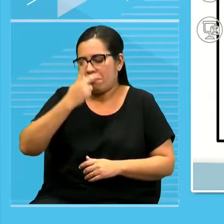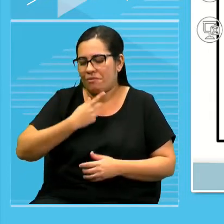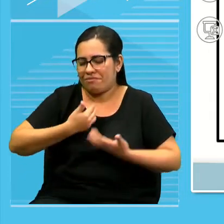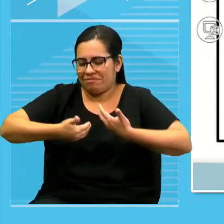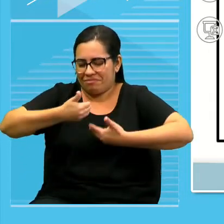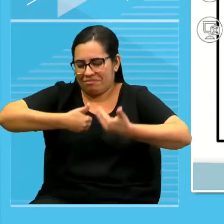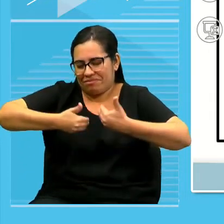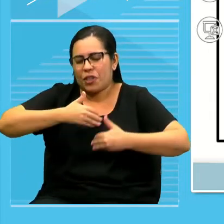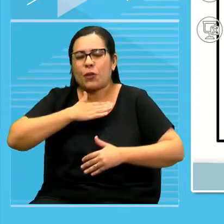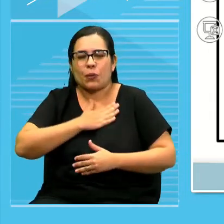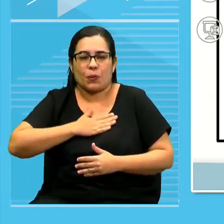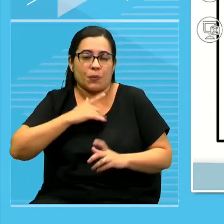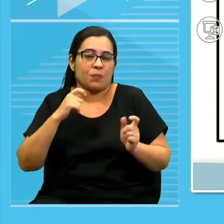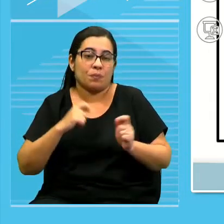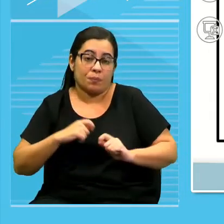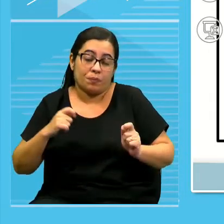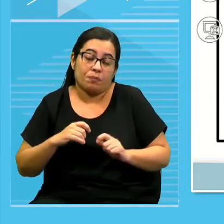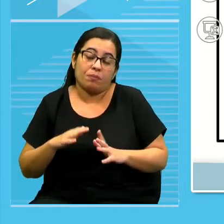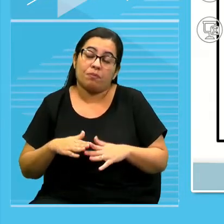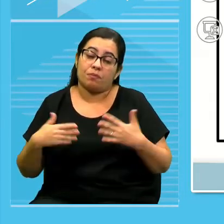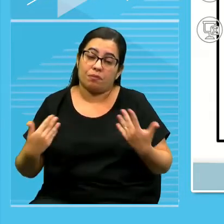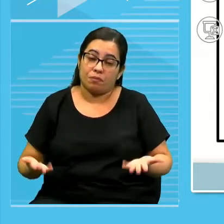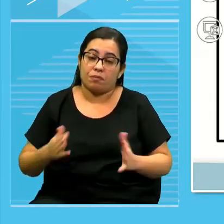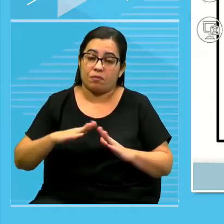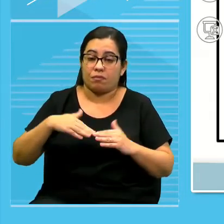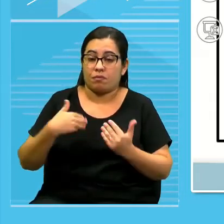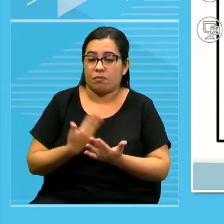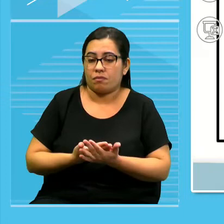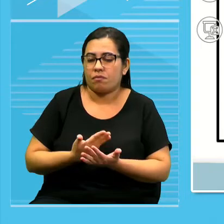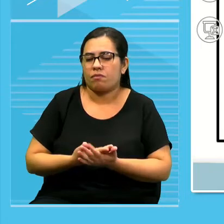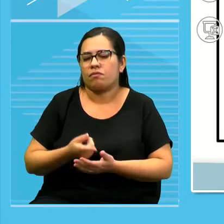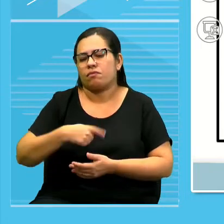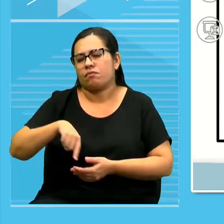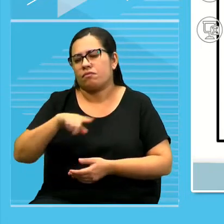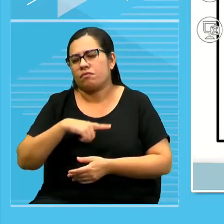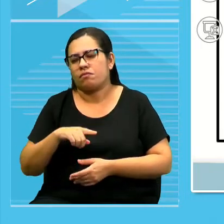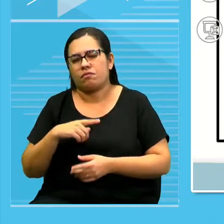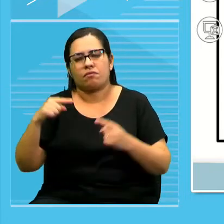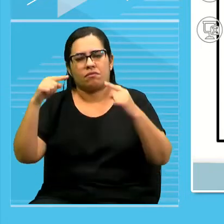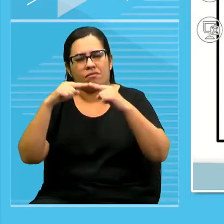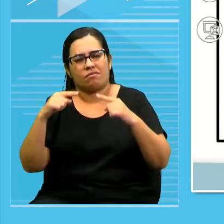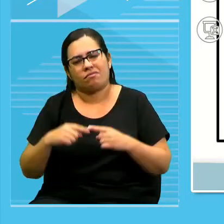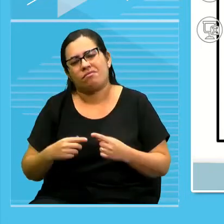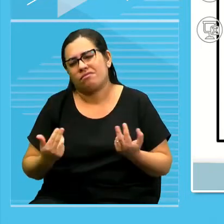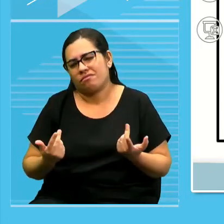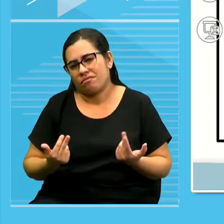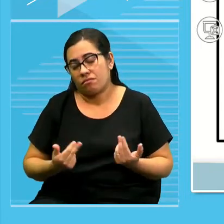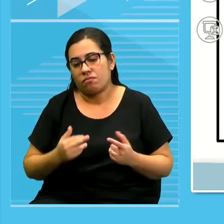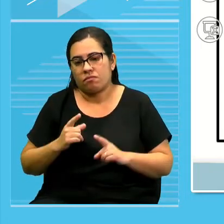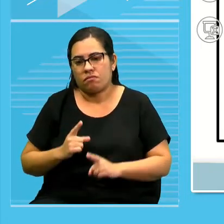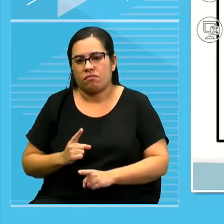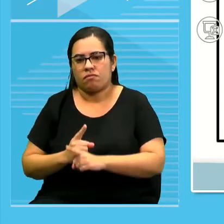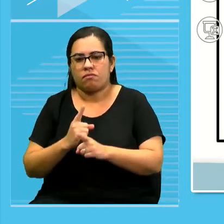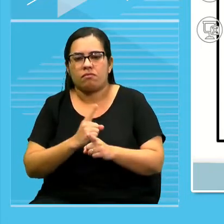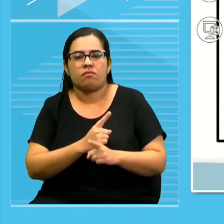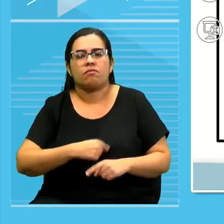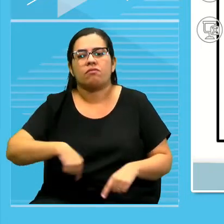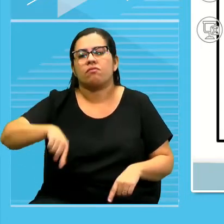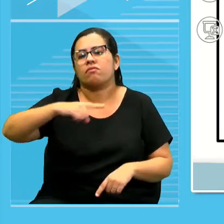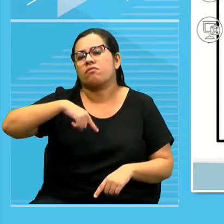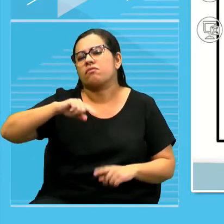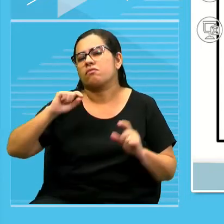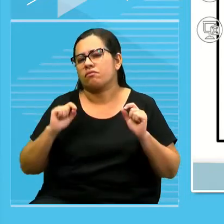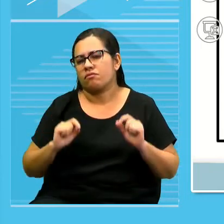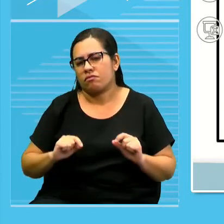também né então aqui na escola a gente faz muito isso a descoberta de quem nós